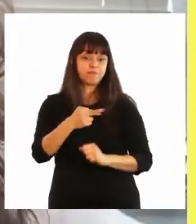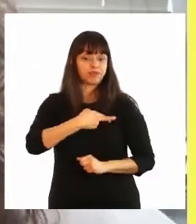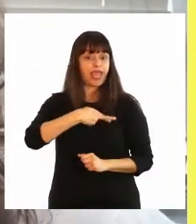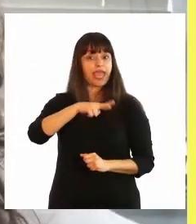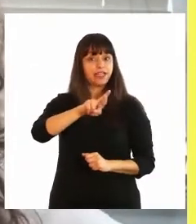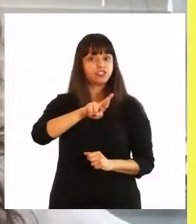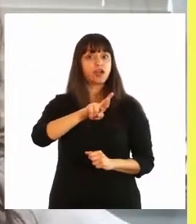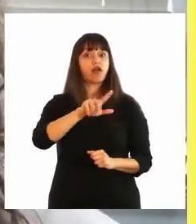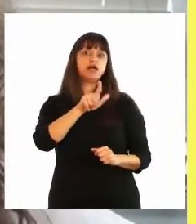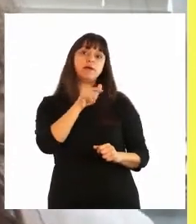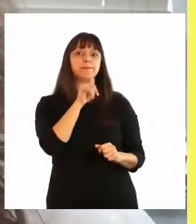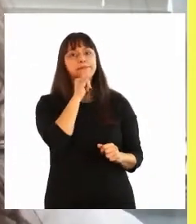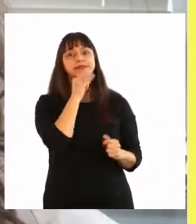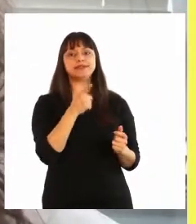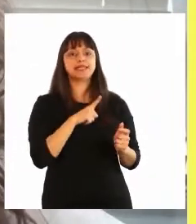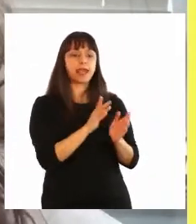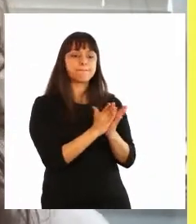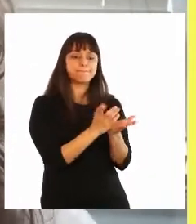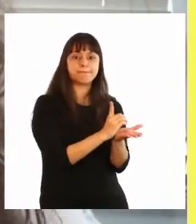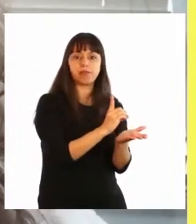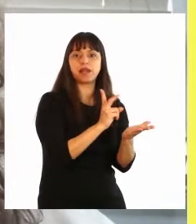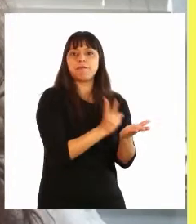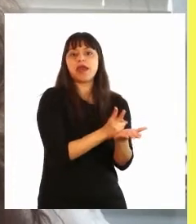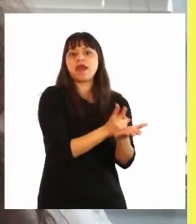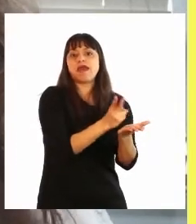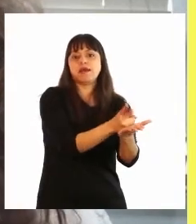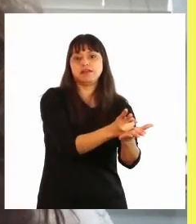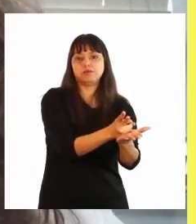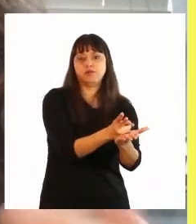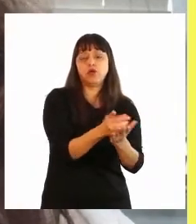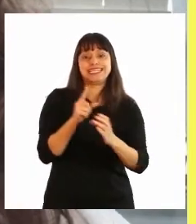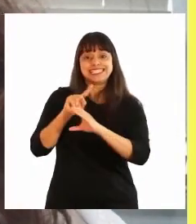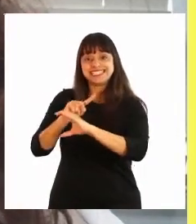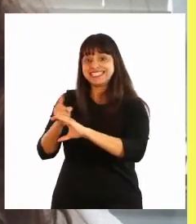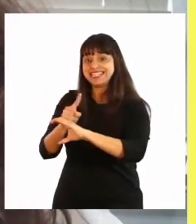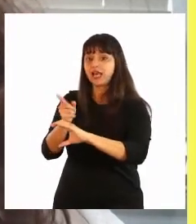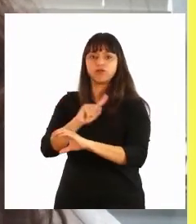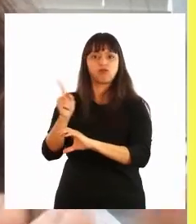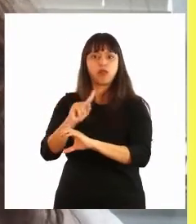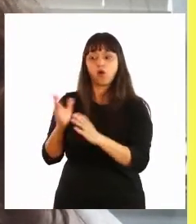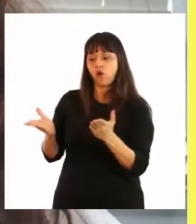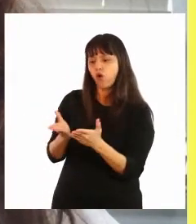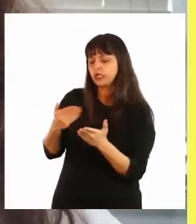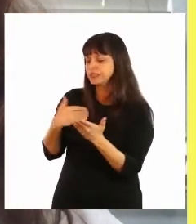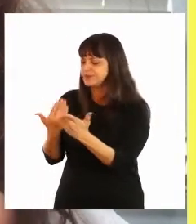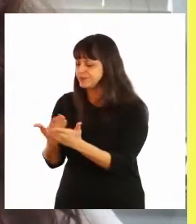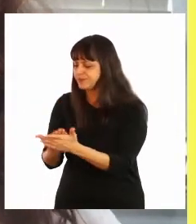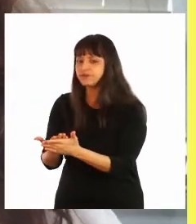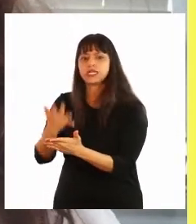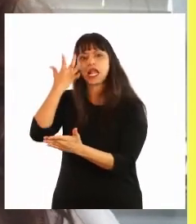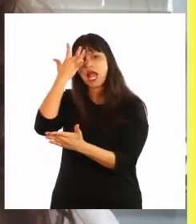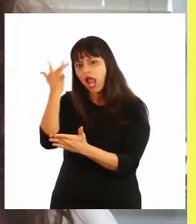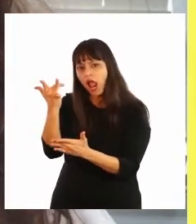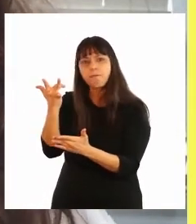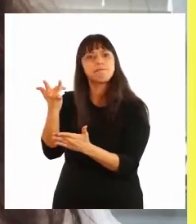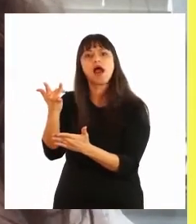lá no, na Bíblia e continua. E o cientista não. O que eu falo hoje é o que está provado pela ciência